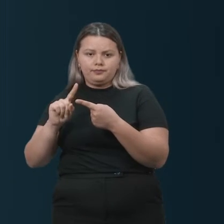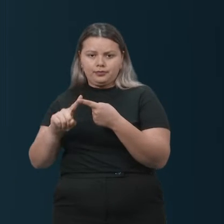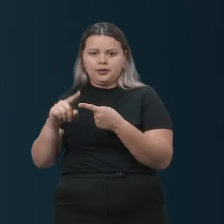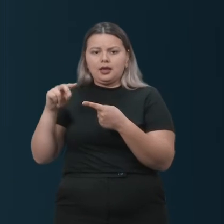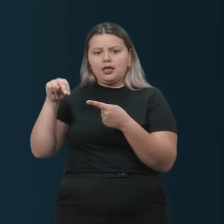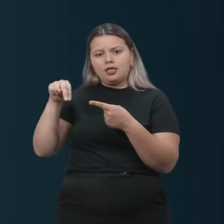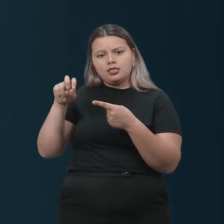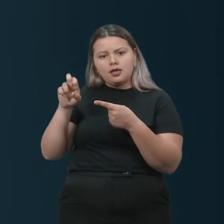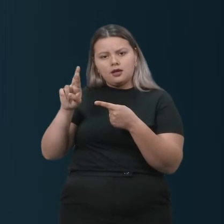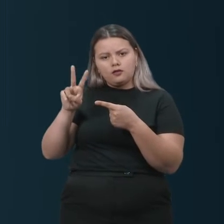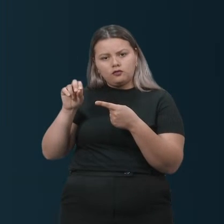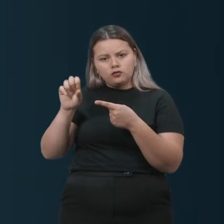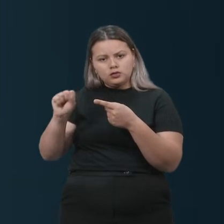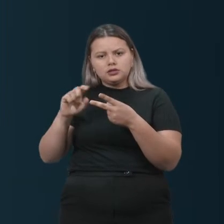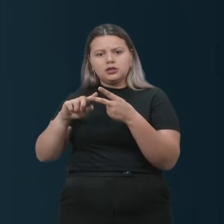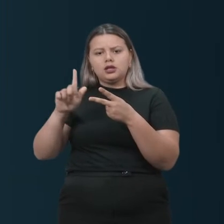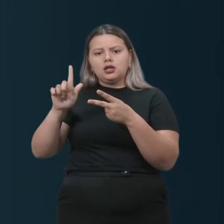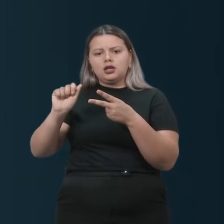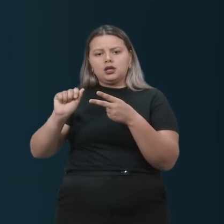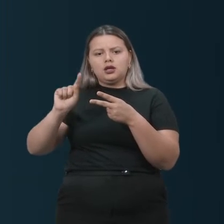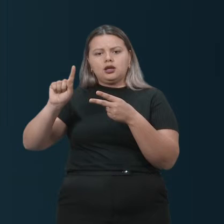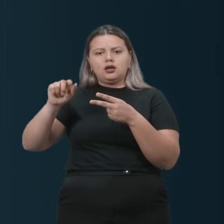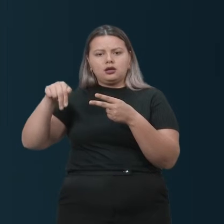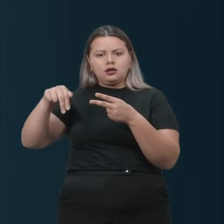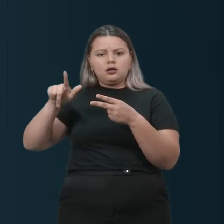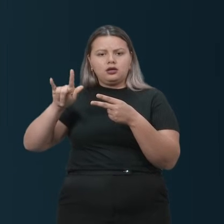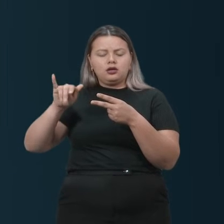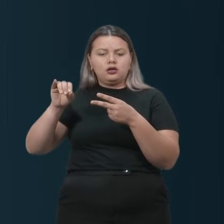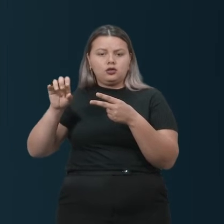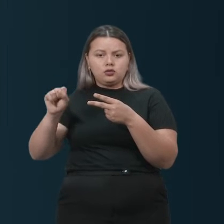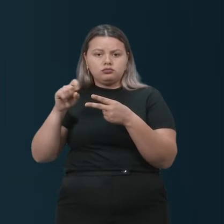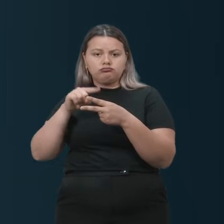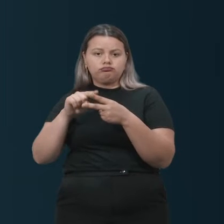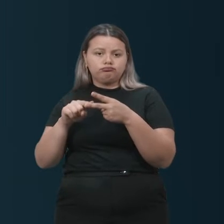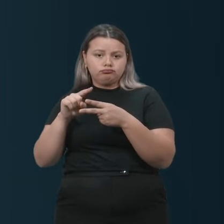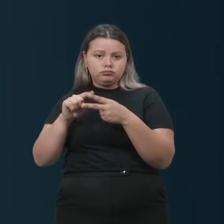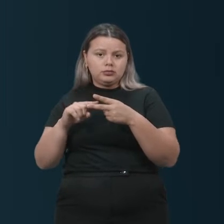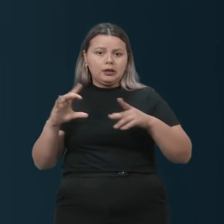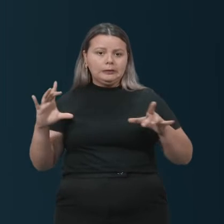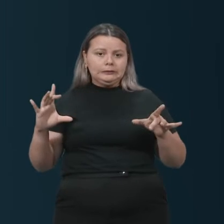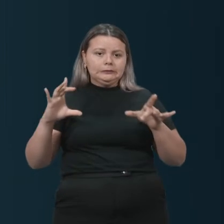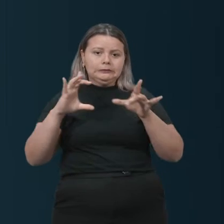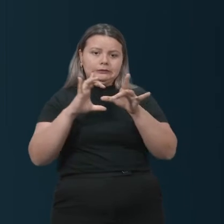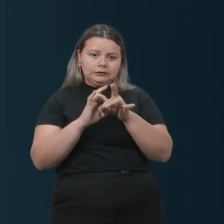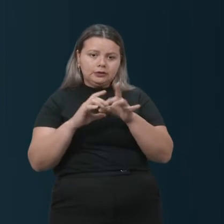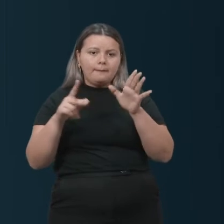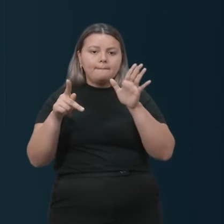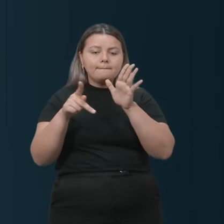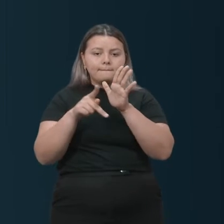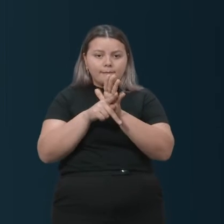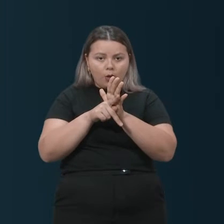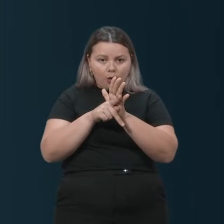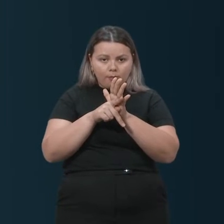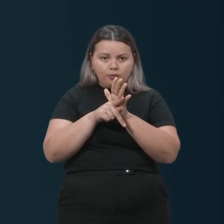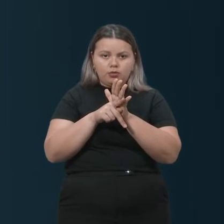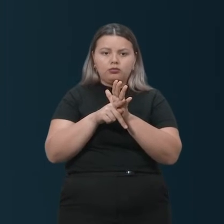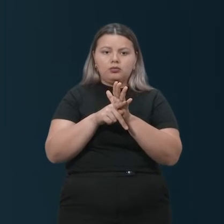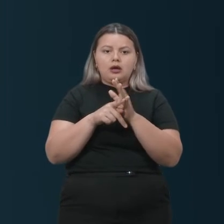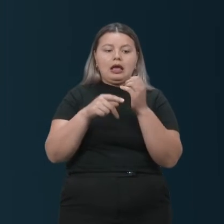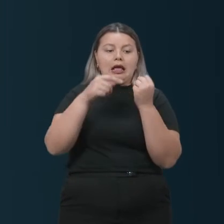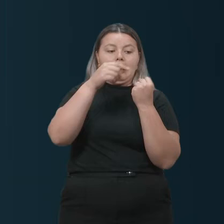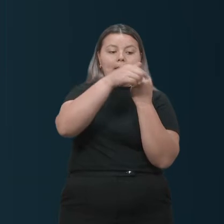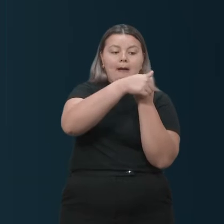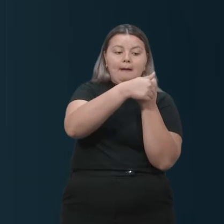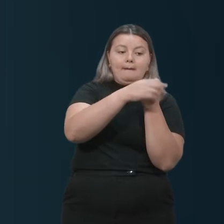seja, toda porção de células nervosas que se prolongam do nosso sistema nervoso central